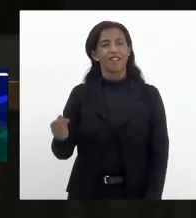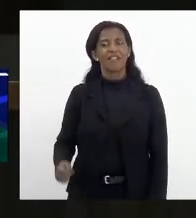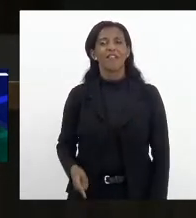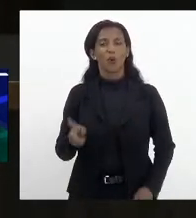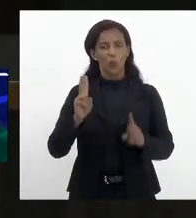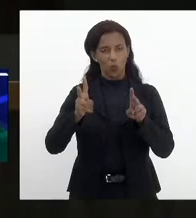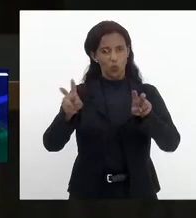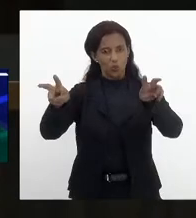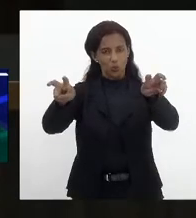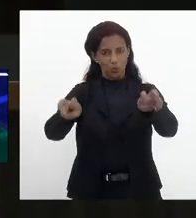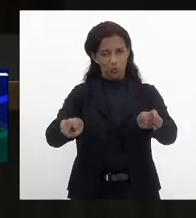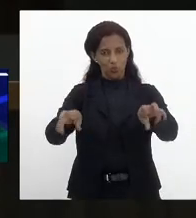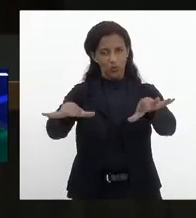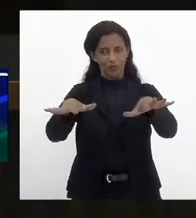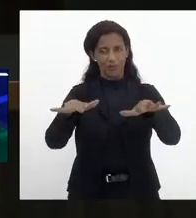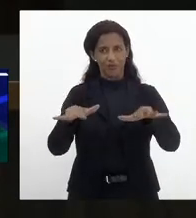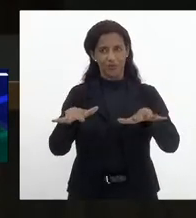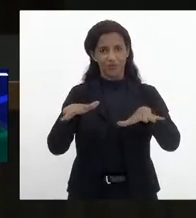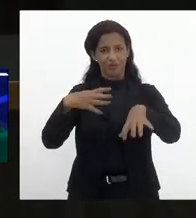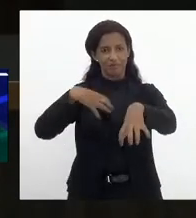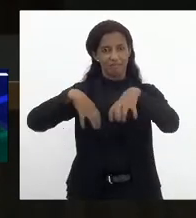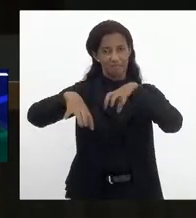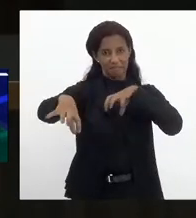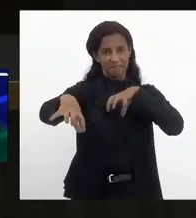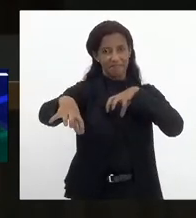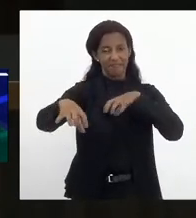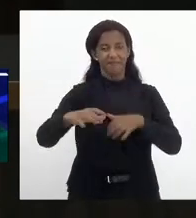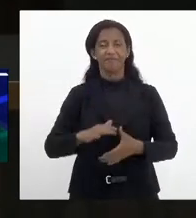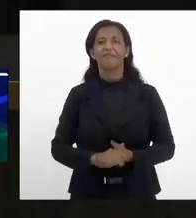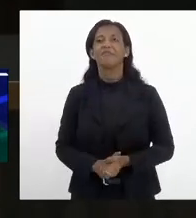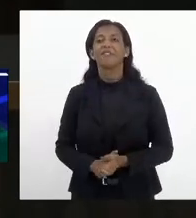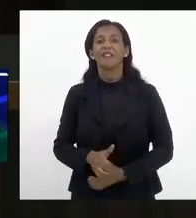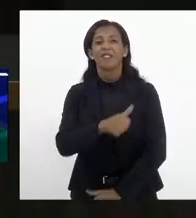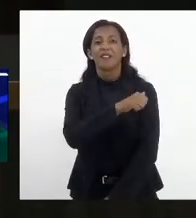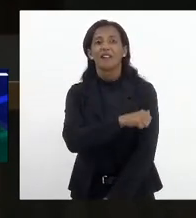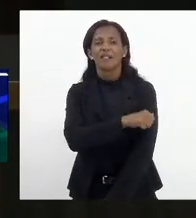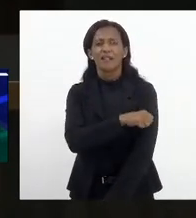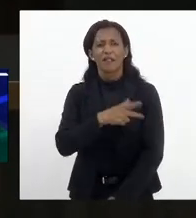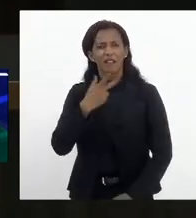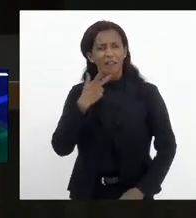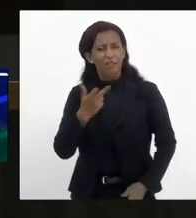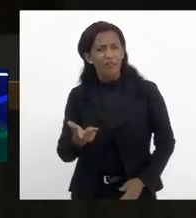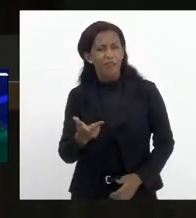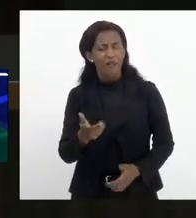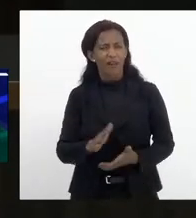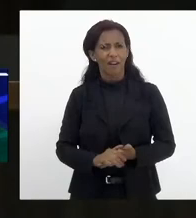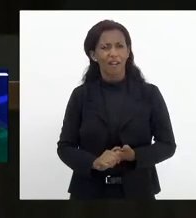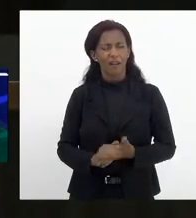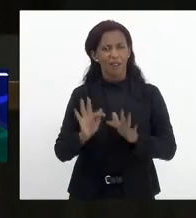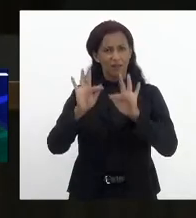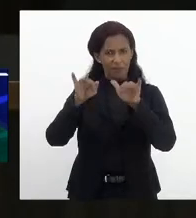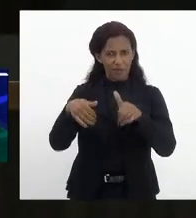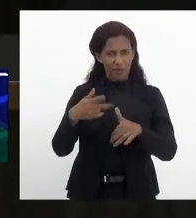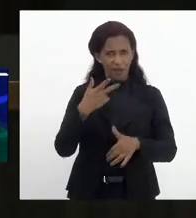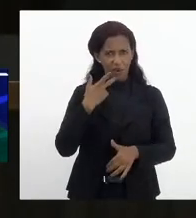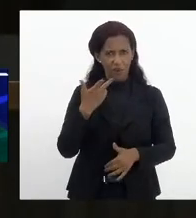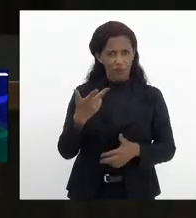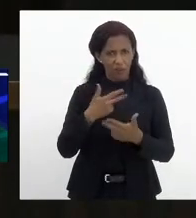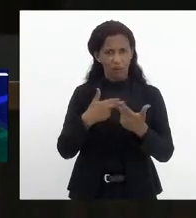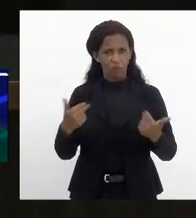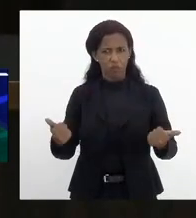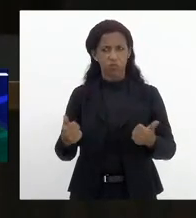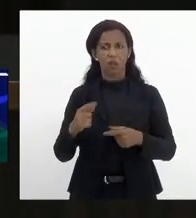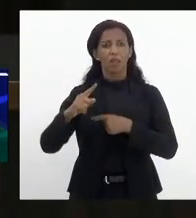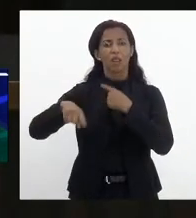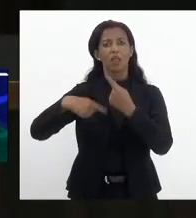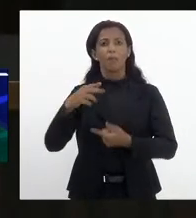plenário no sistema remoto. Deputada enfermeira Rejane quer fazer o expediente final, é isso?